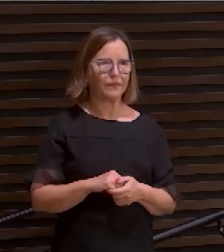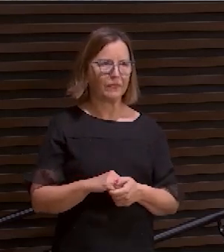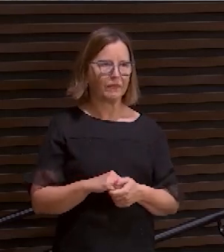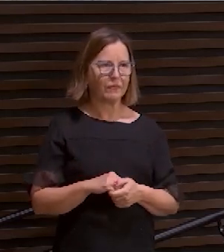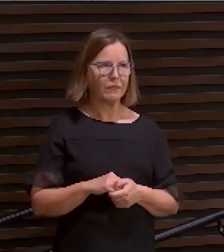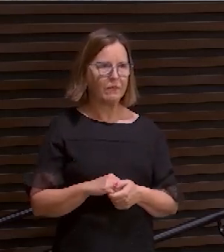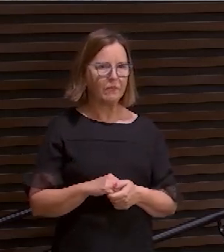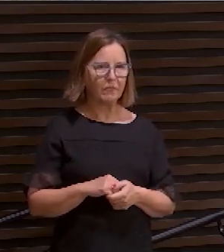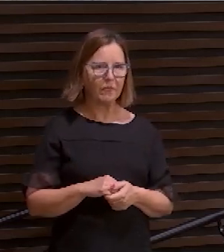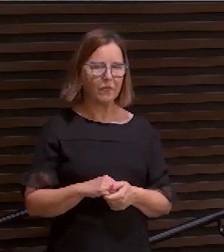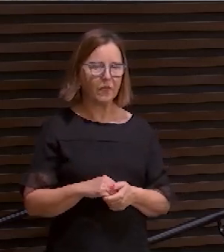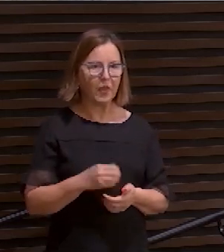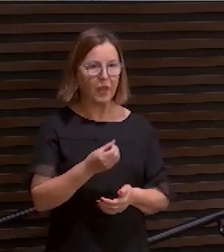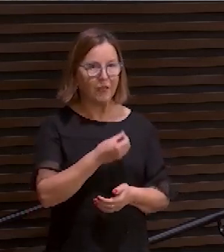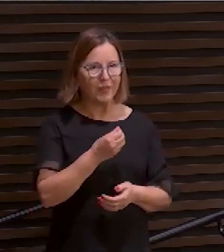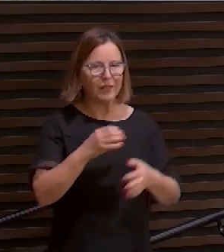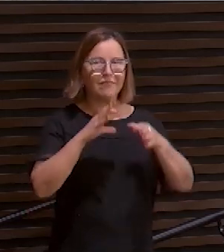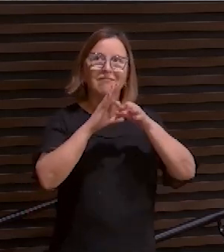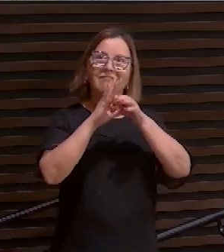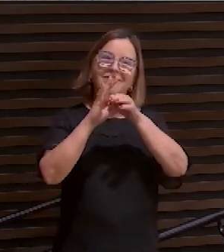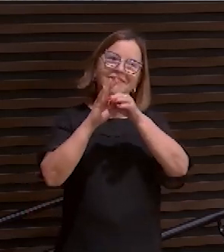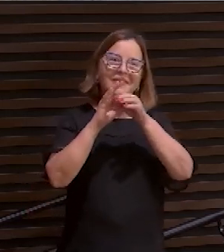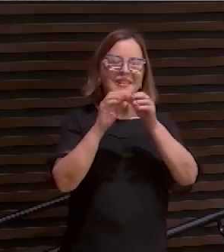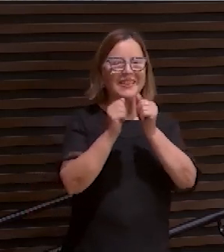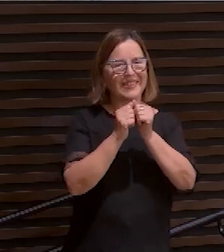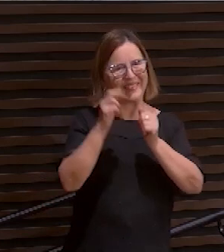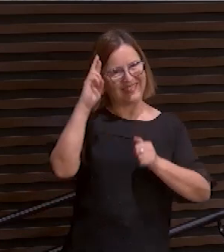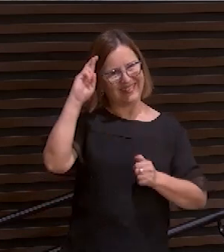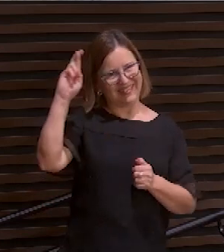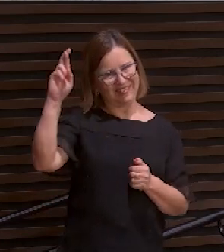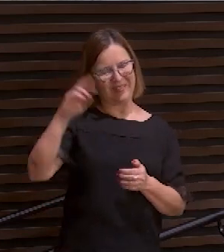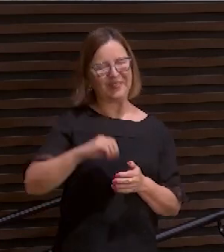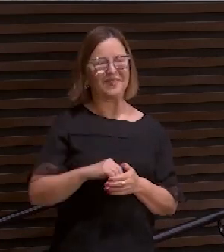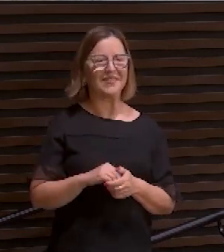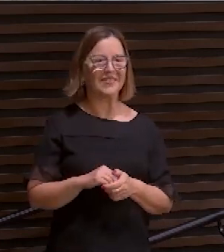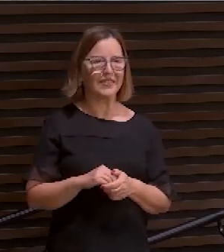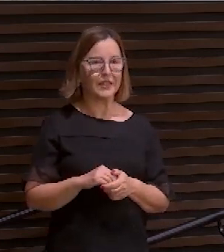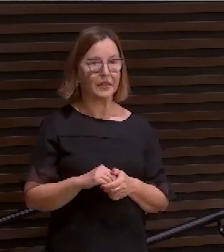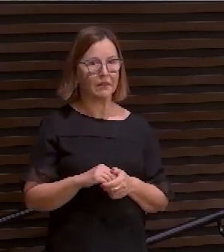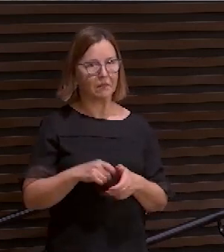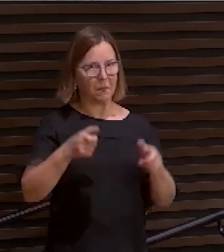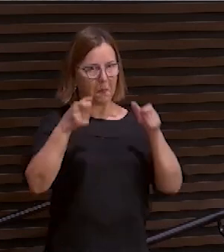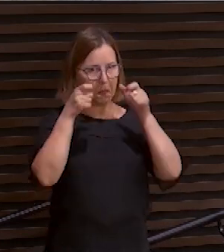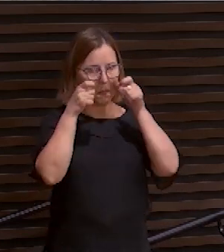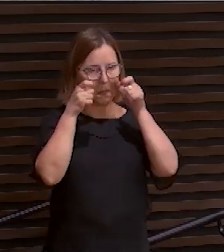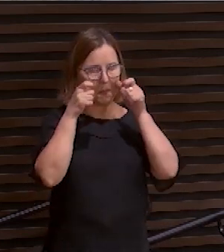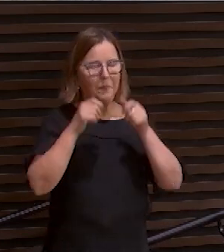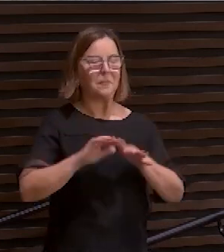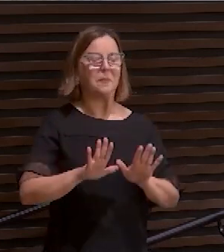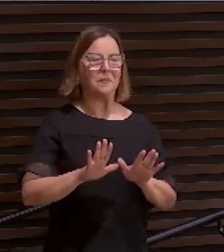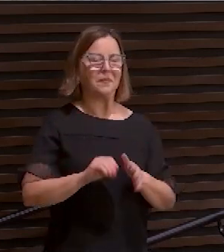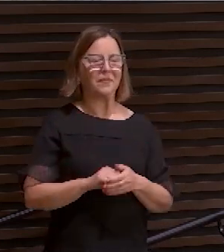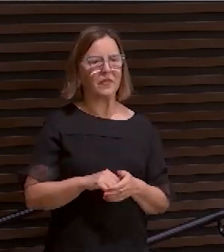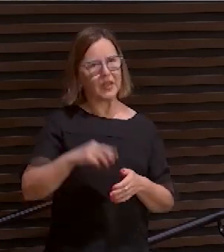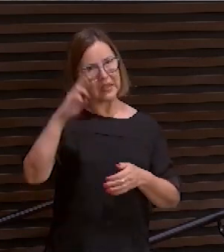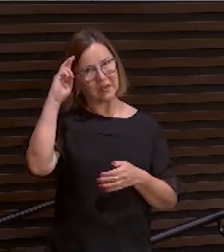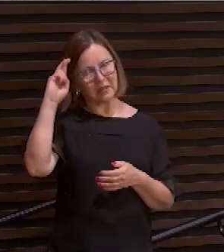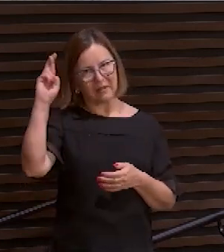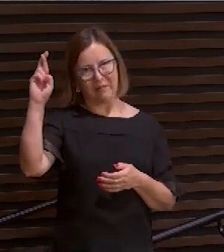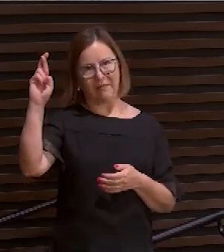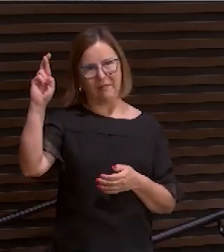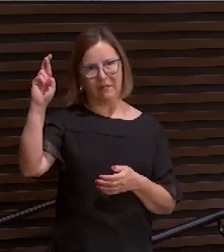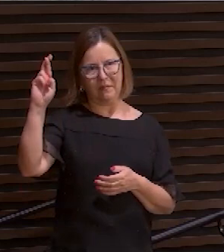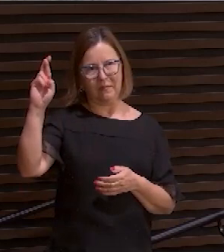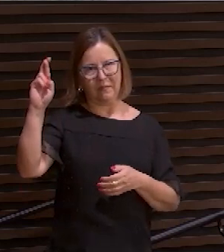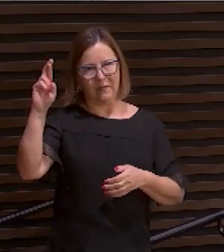Vai viver na intimidade com o Senhor. Então, preste bem atenção. Senhor, eu